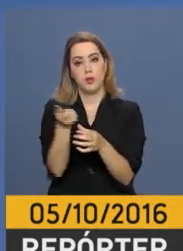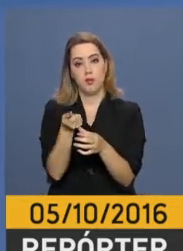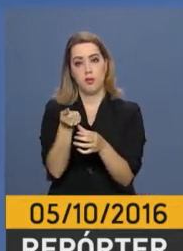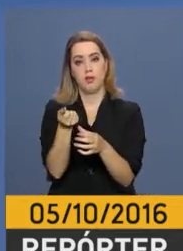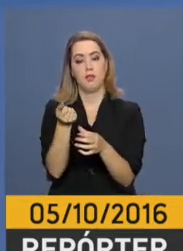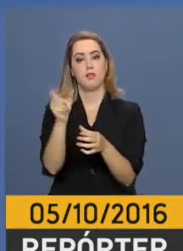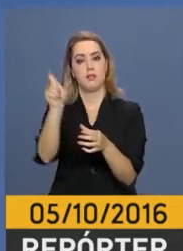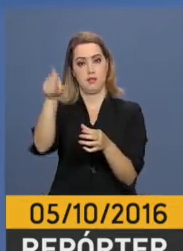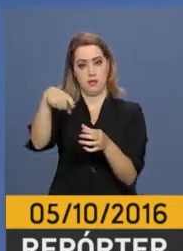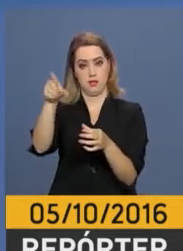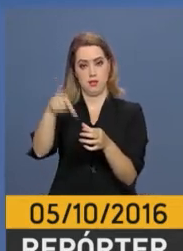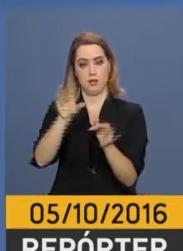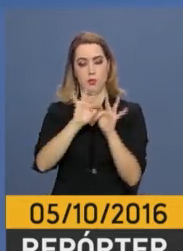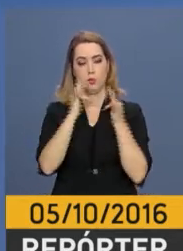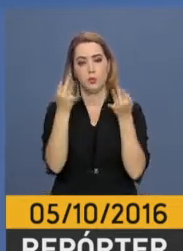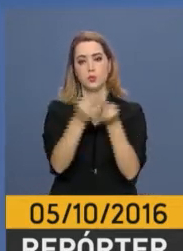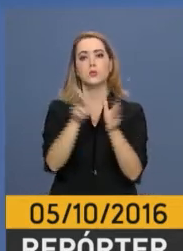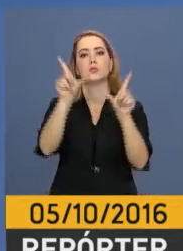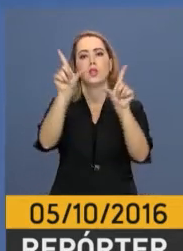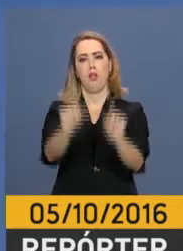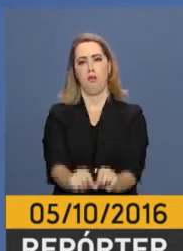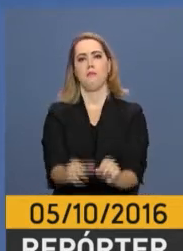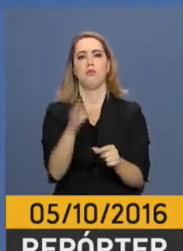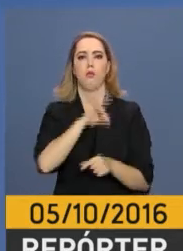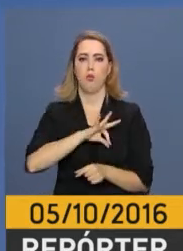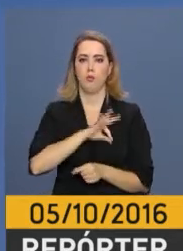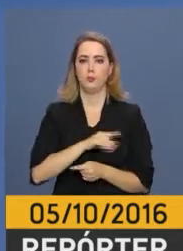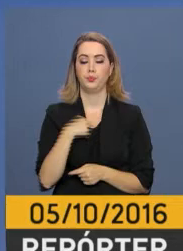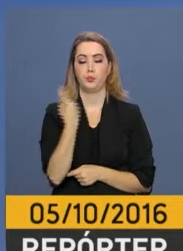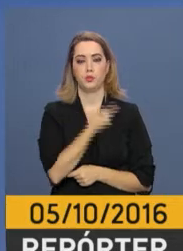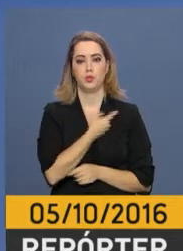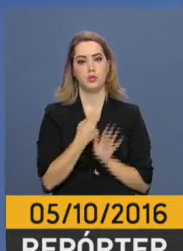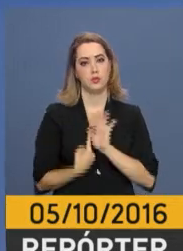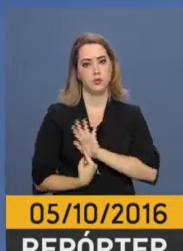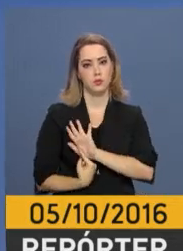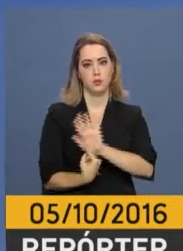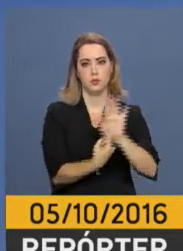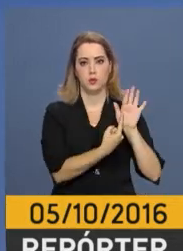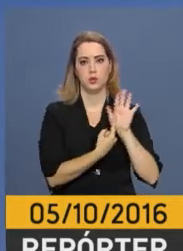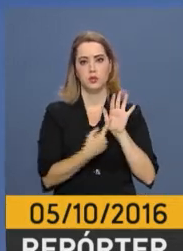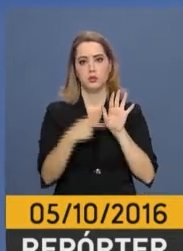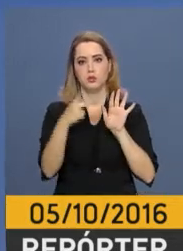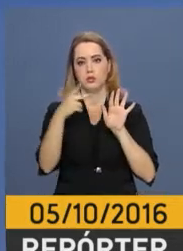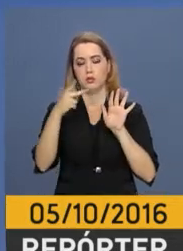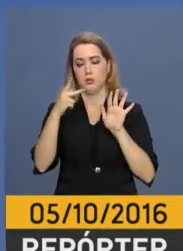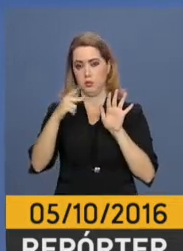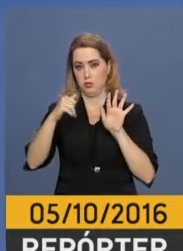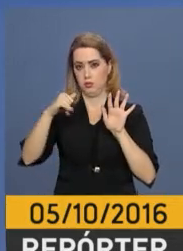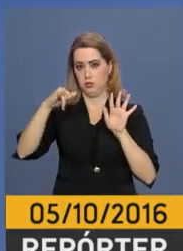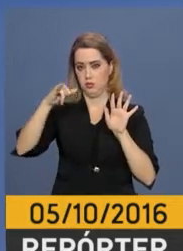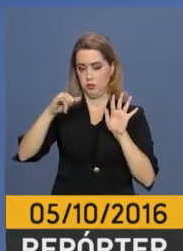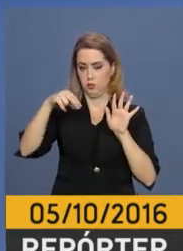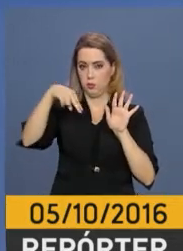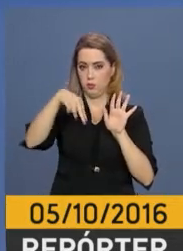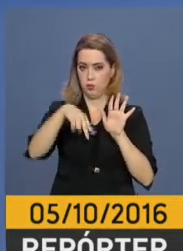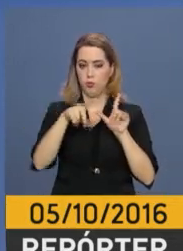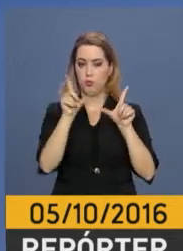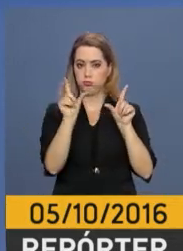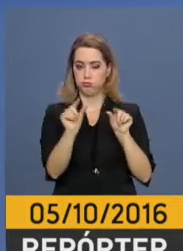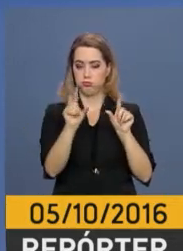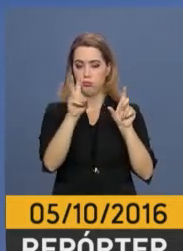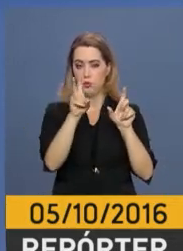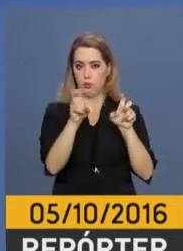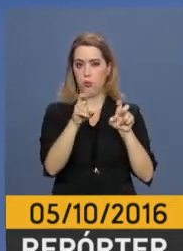nós queremos que esse trabalho nós vamos propor ao pim em cada município de trabalho os que